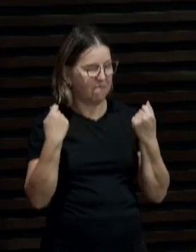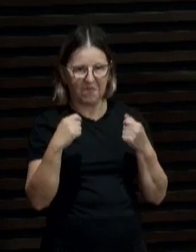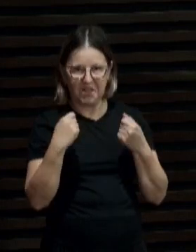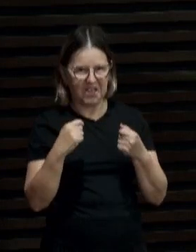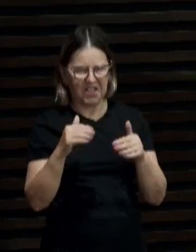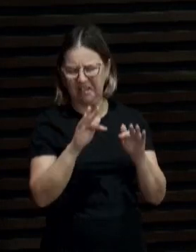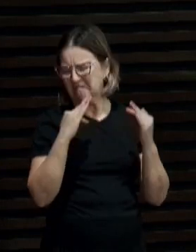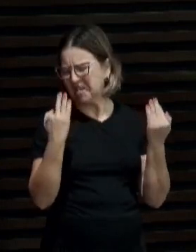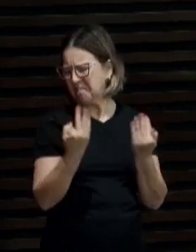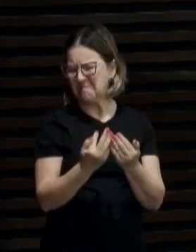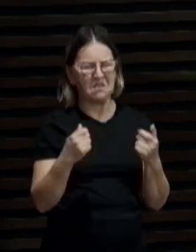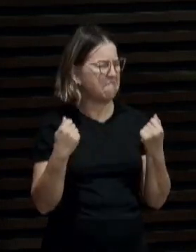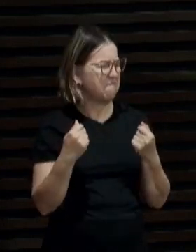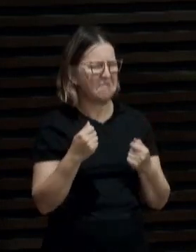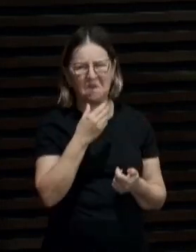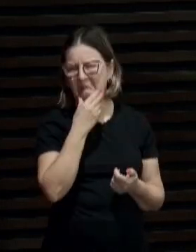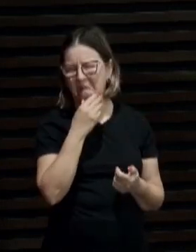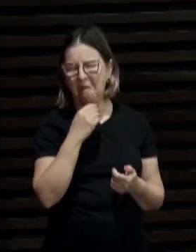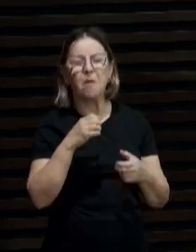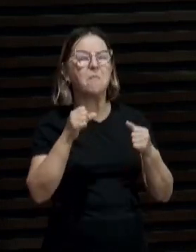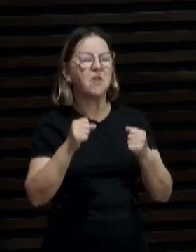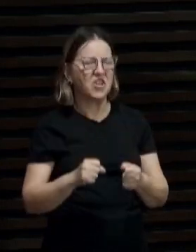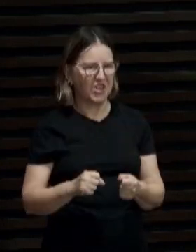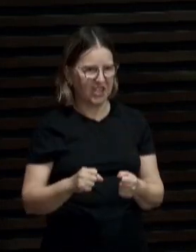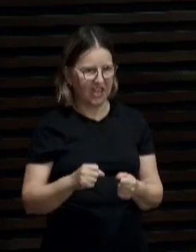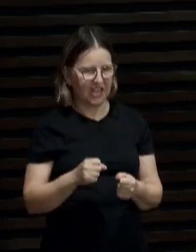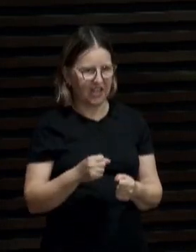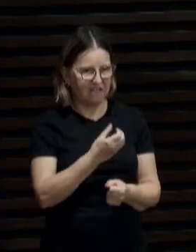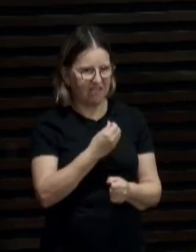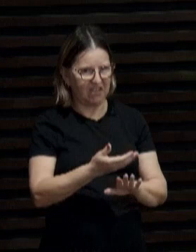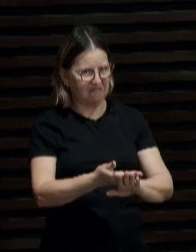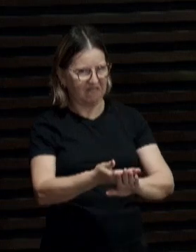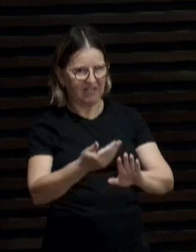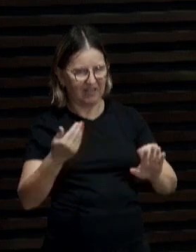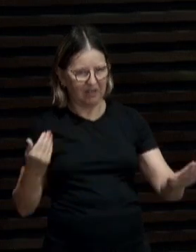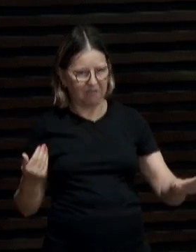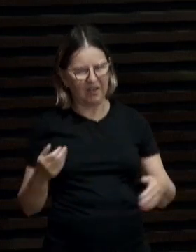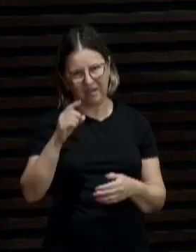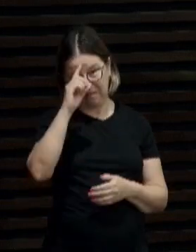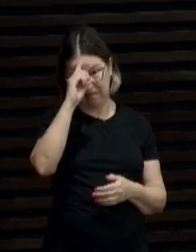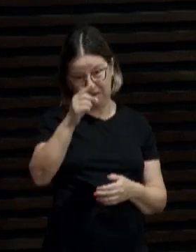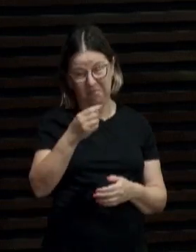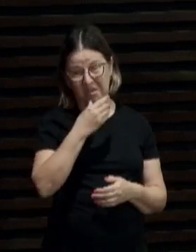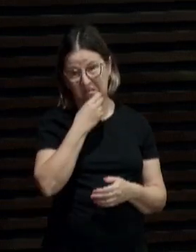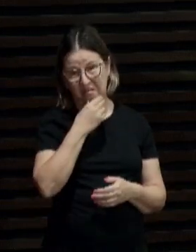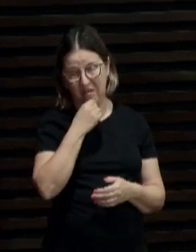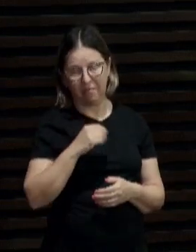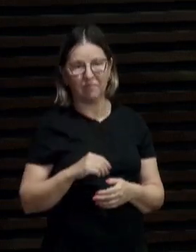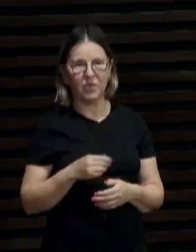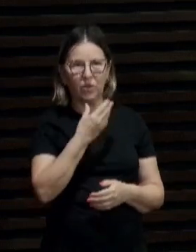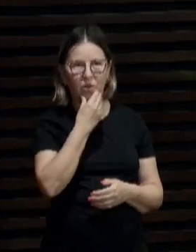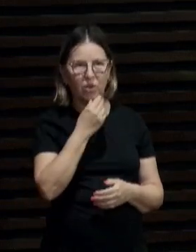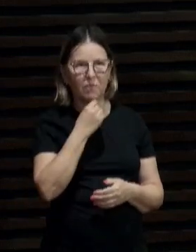uma família, elas não precisam de um homem, elas poderiam viver apartadas e dominar. O homem, ele serviria apenas para